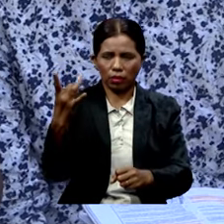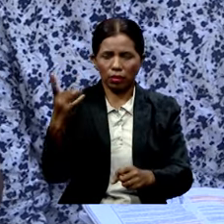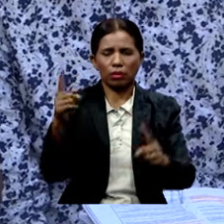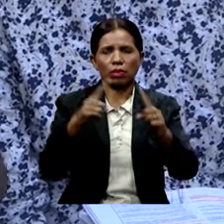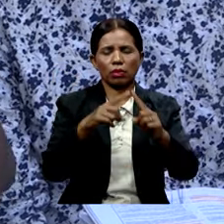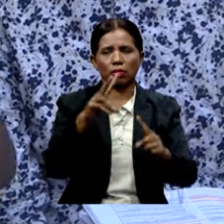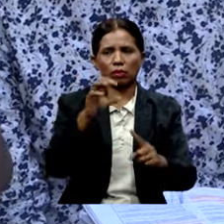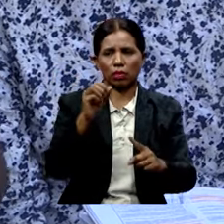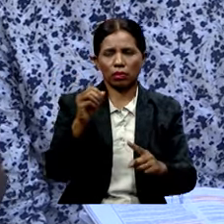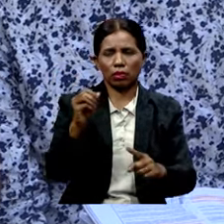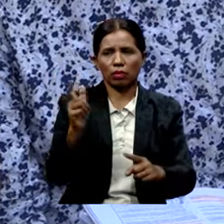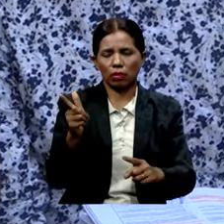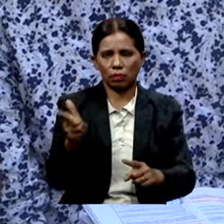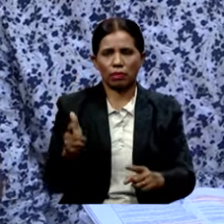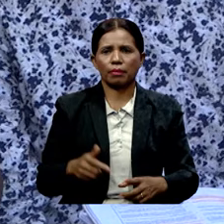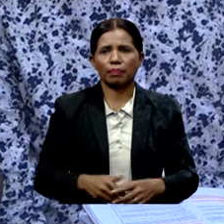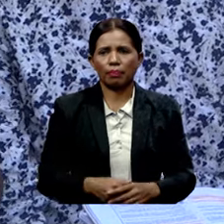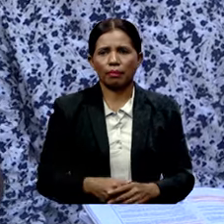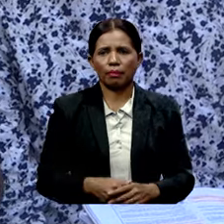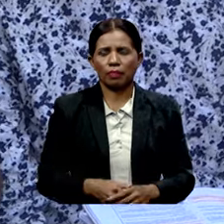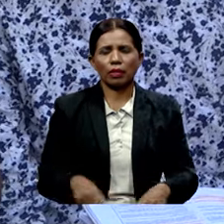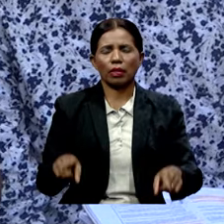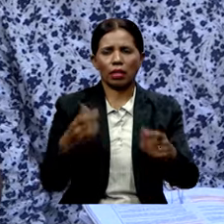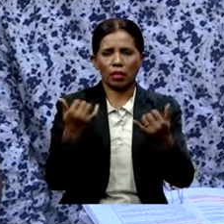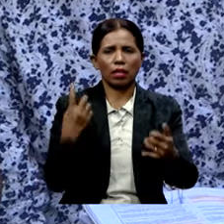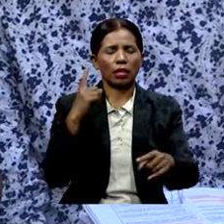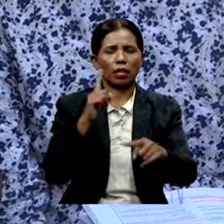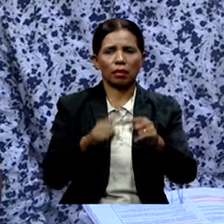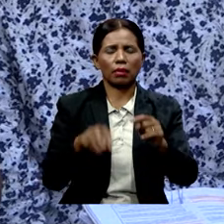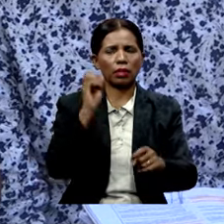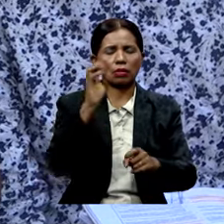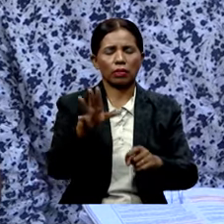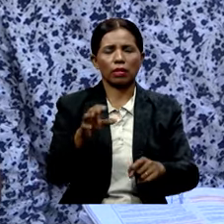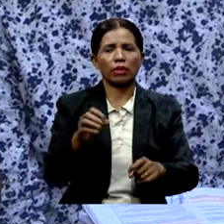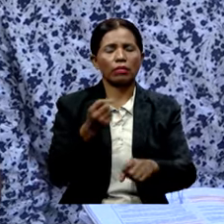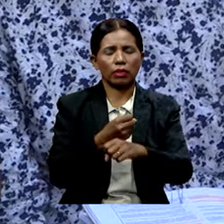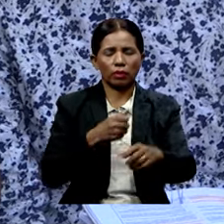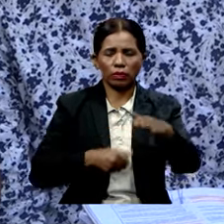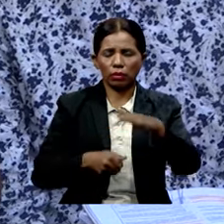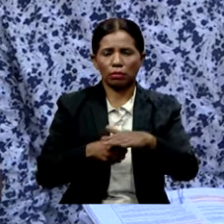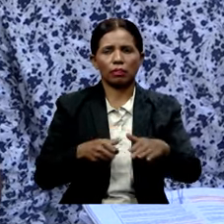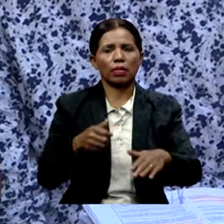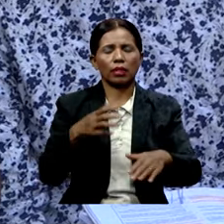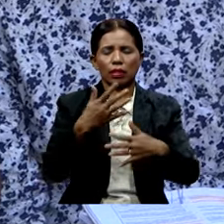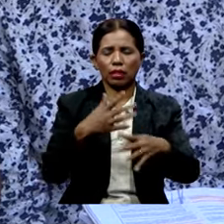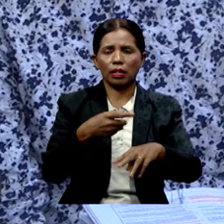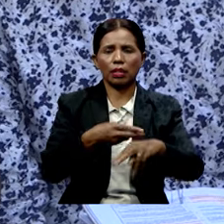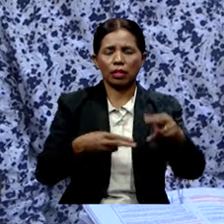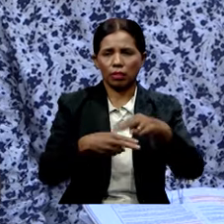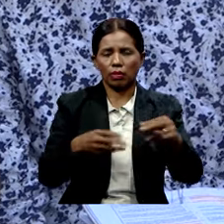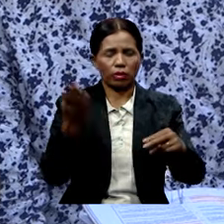tinan rihun rua ruanolu nune la bele tura fatu superliman ofinzida la hatene